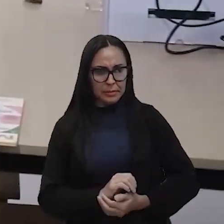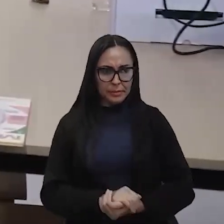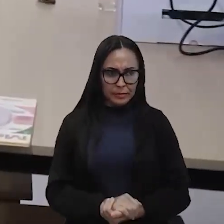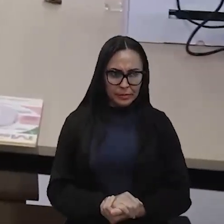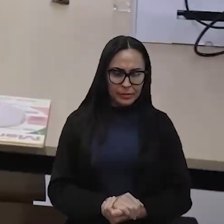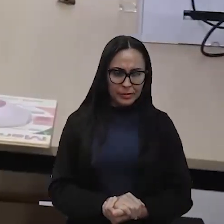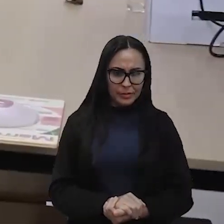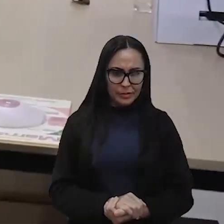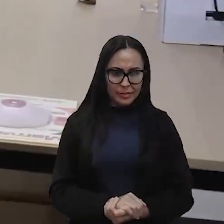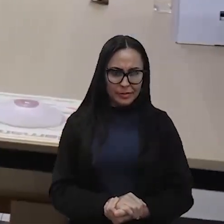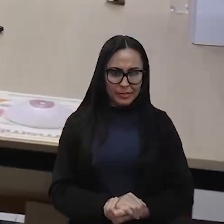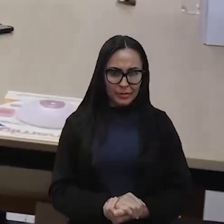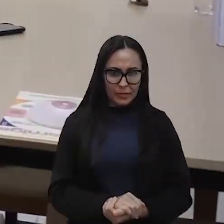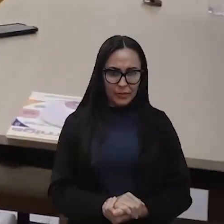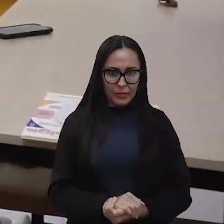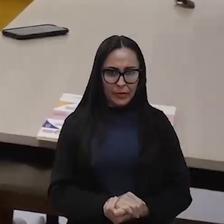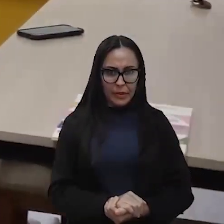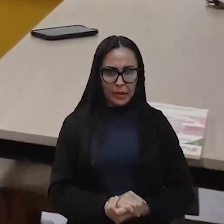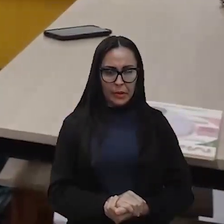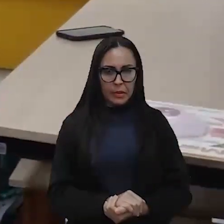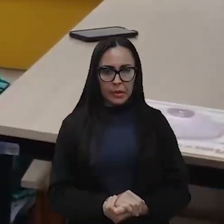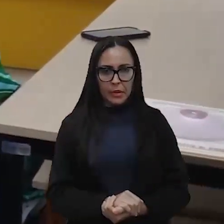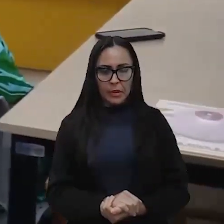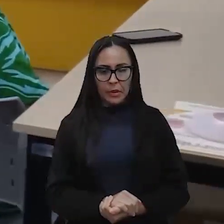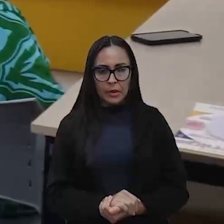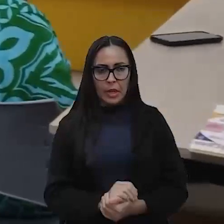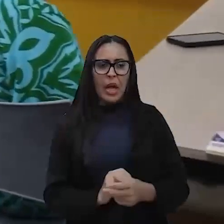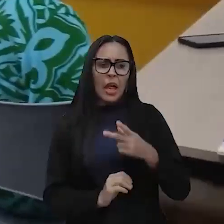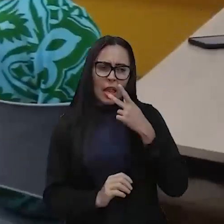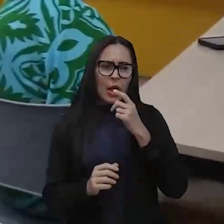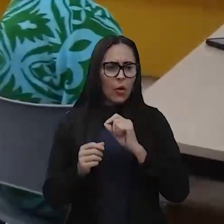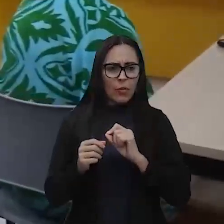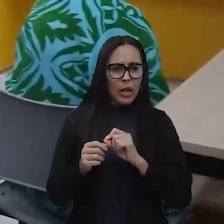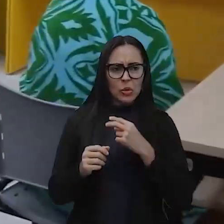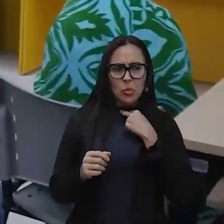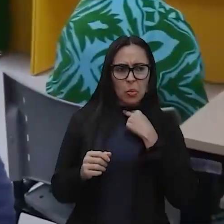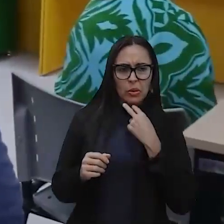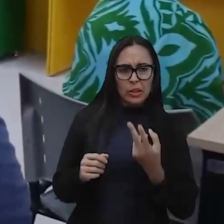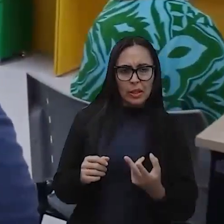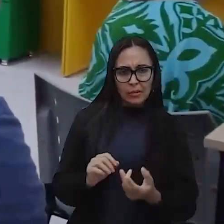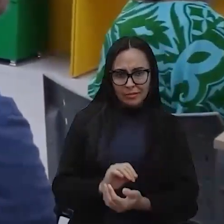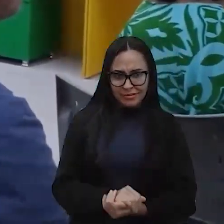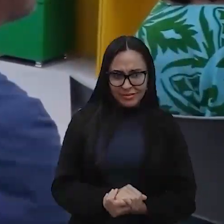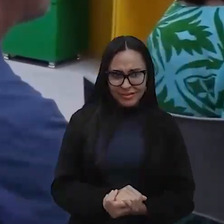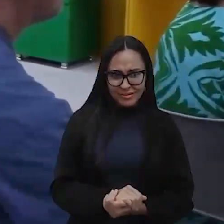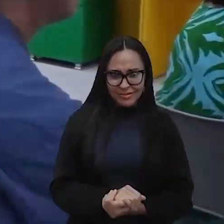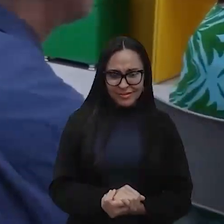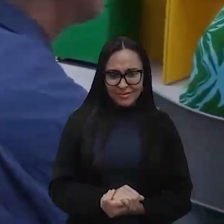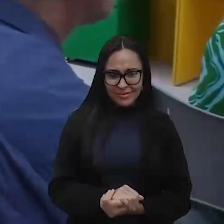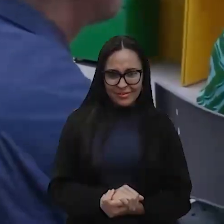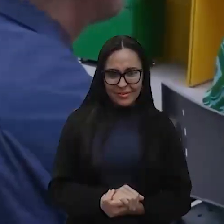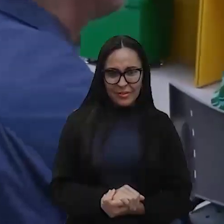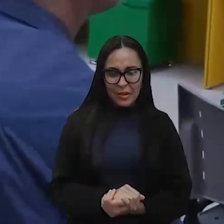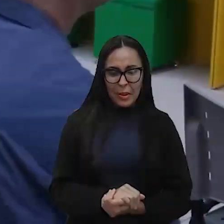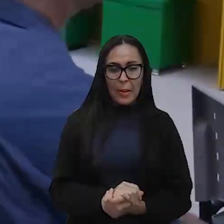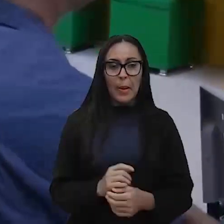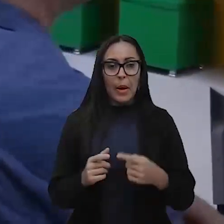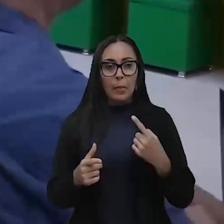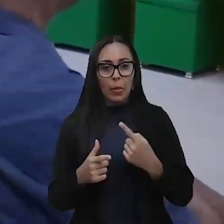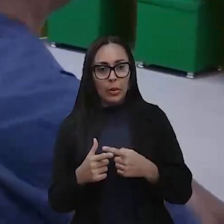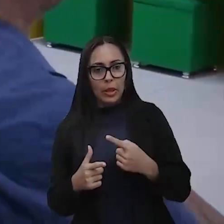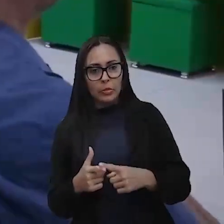passa embaixo. Aí ela disse aí, eu faço, pode não? Por que eu digo, peguei vocês? Porque muita gente diz, o